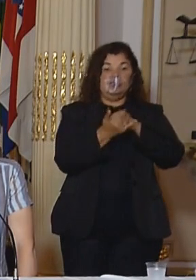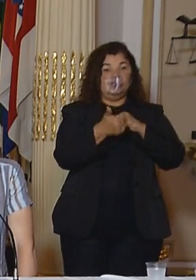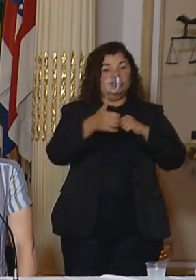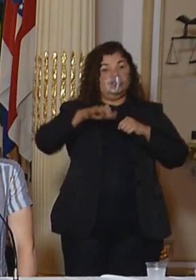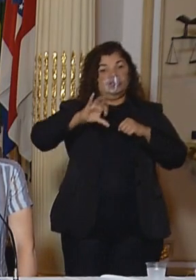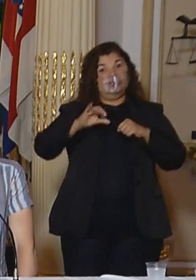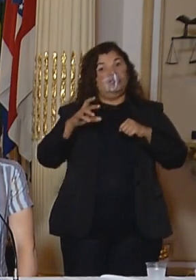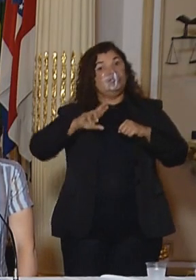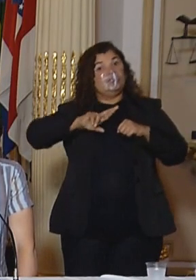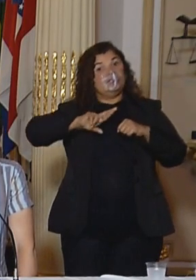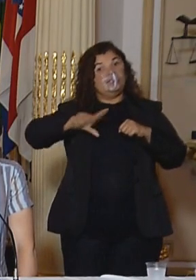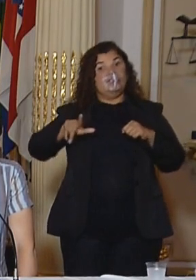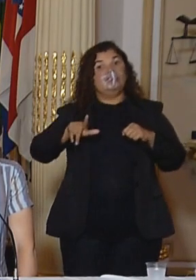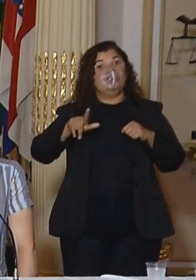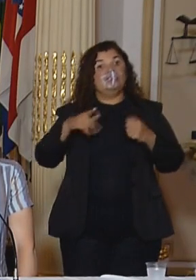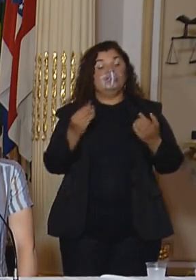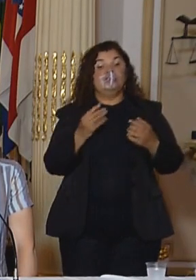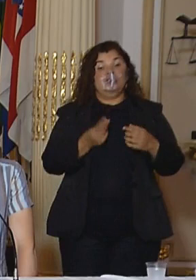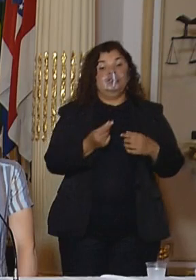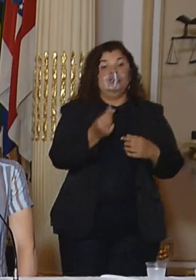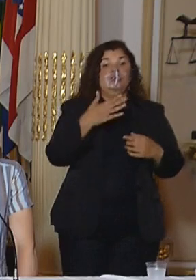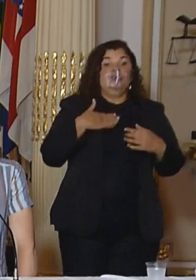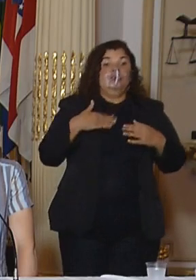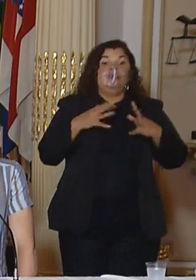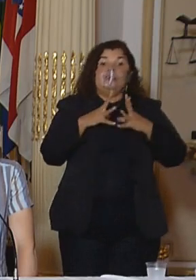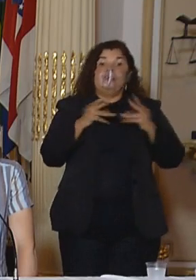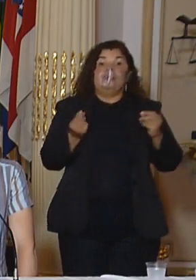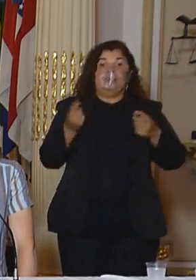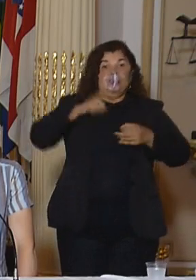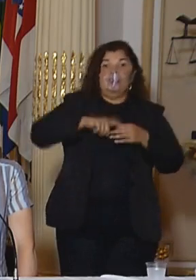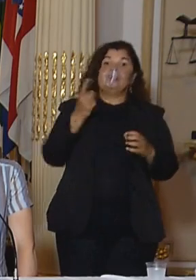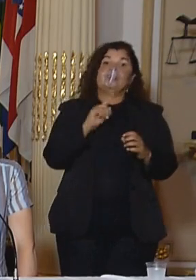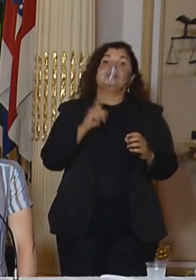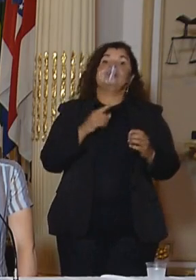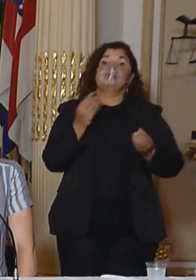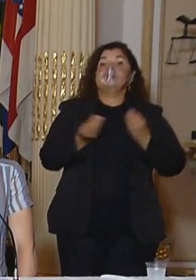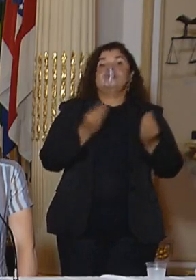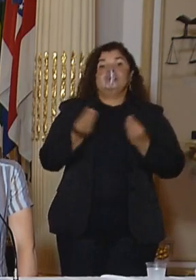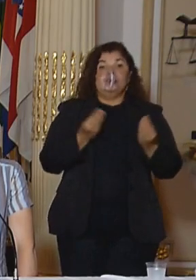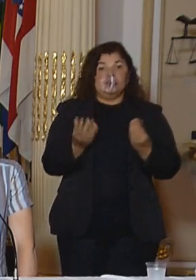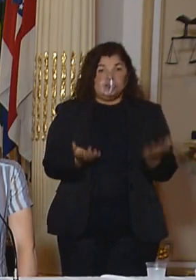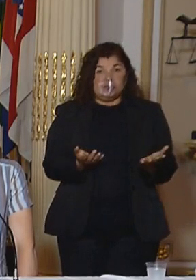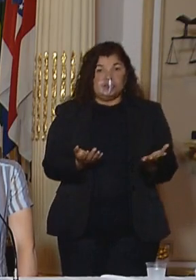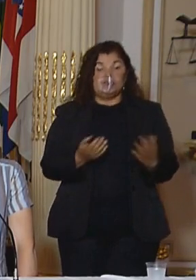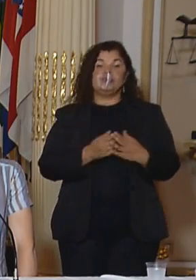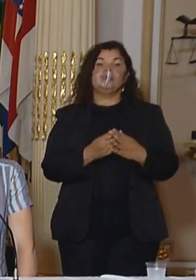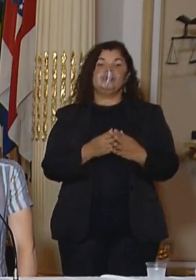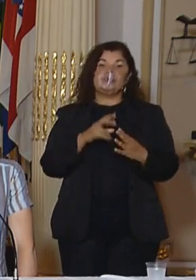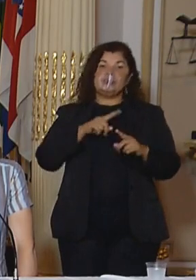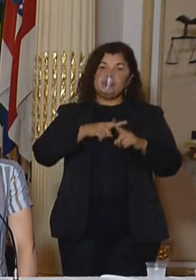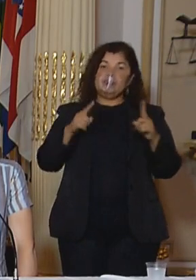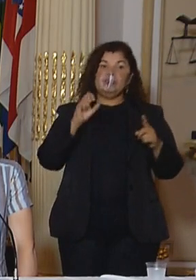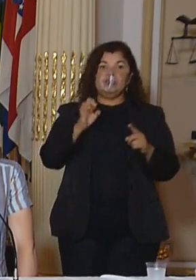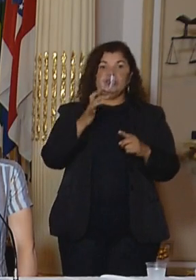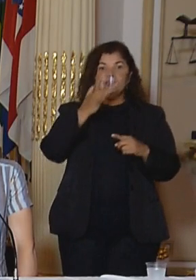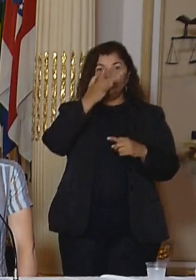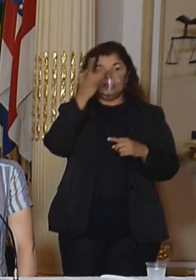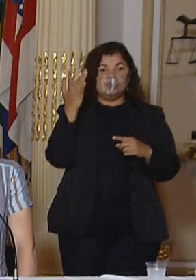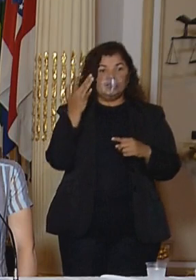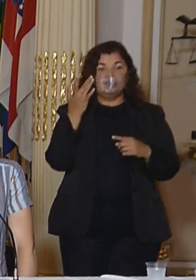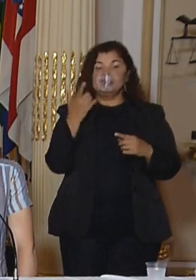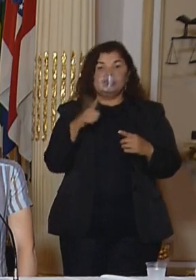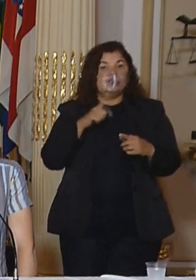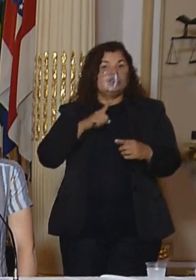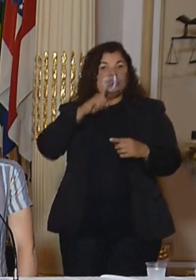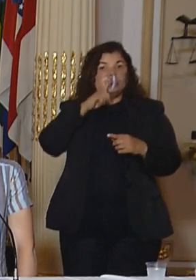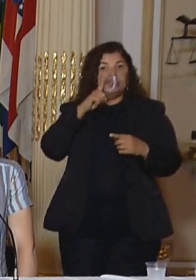imunidade parcial duraria. Mas tem um dado, sobretudo, muito importante, que é o seguinte: mesmo que a pessoa tenha menor